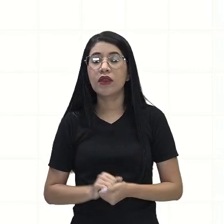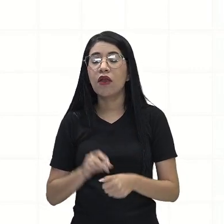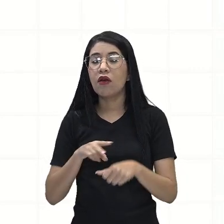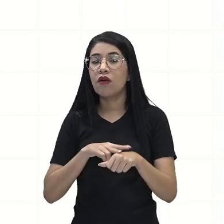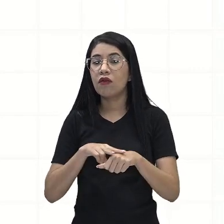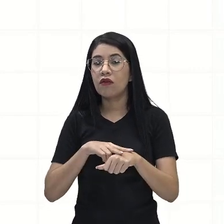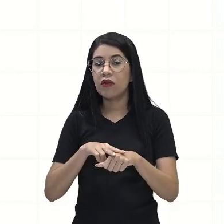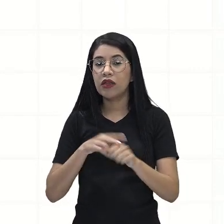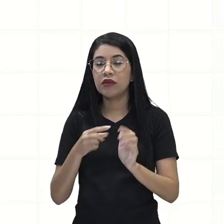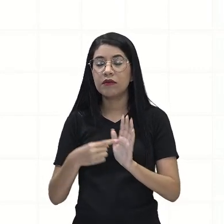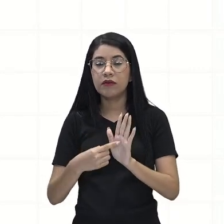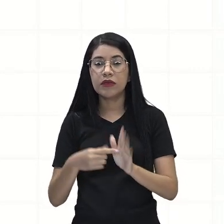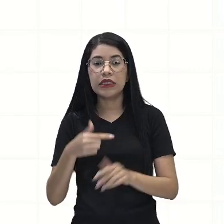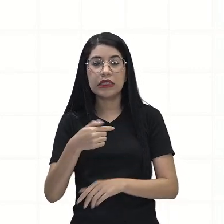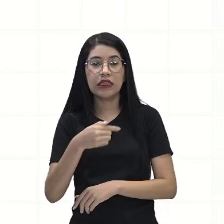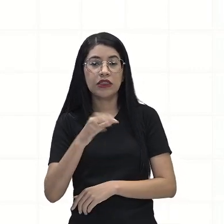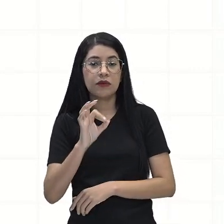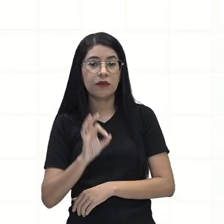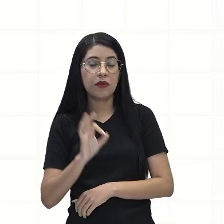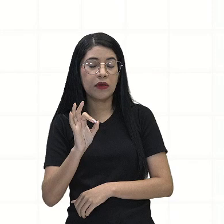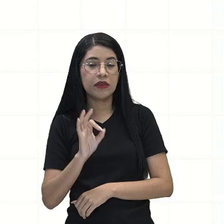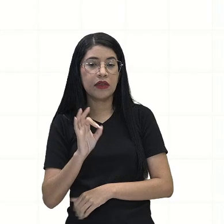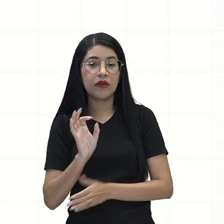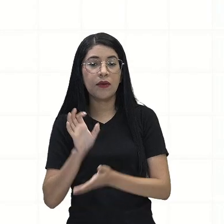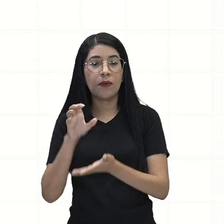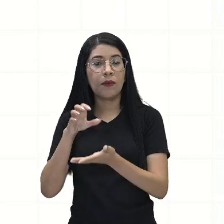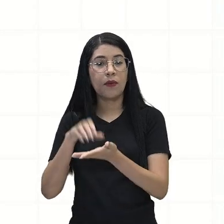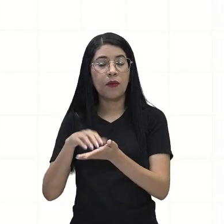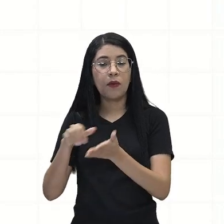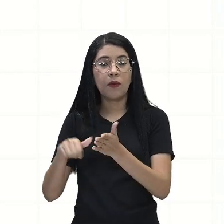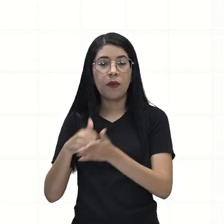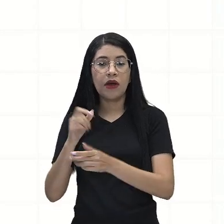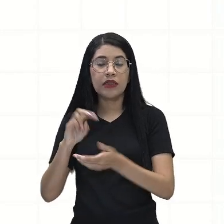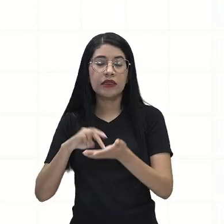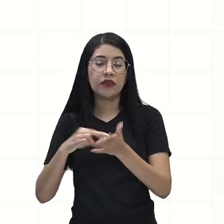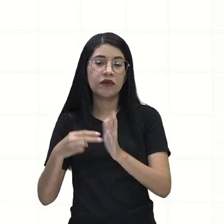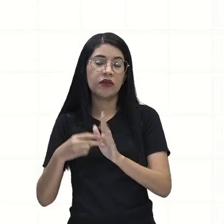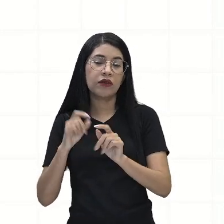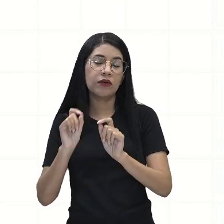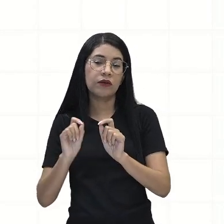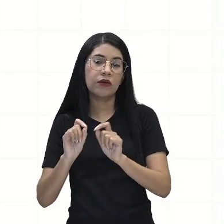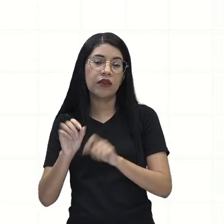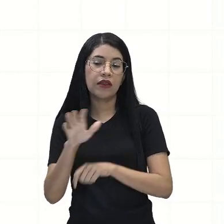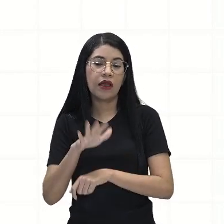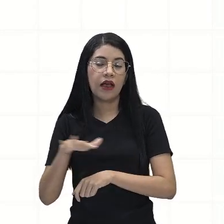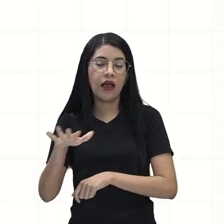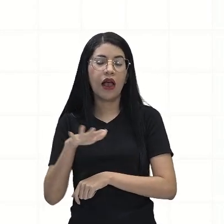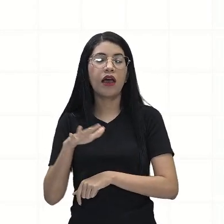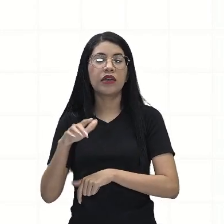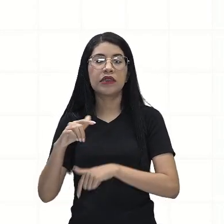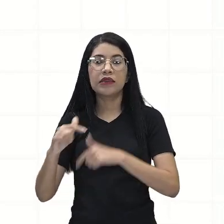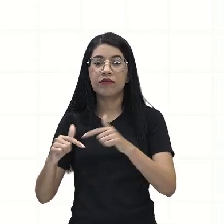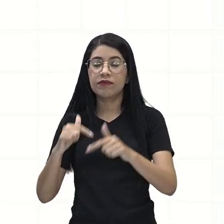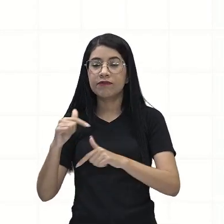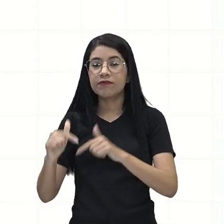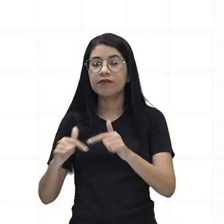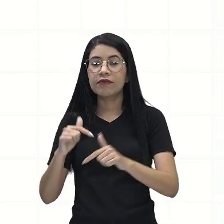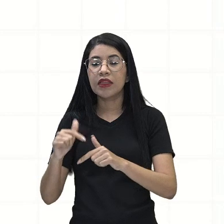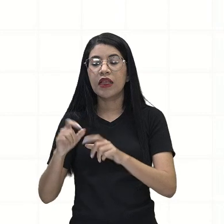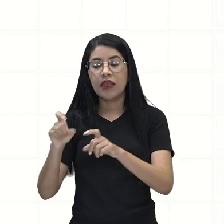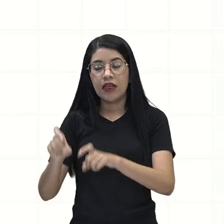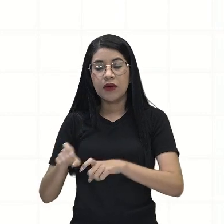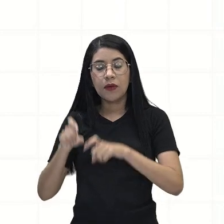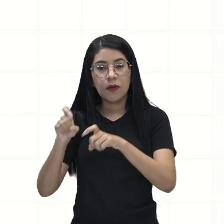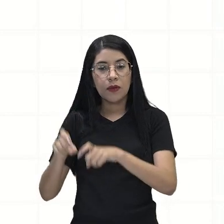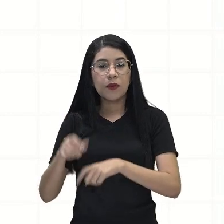indica 7%, está no setor primário, que é aí o setor de atividades da agricultura,